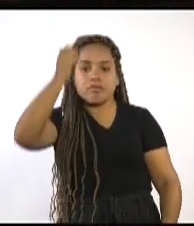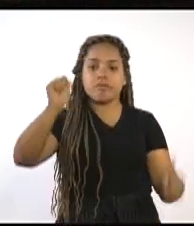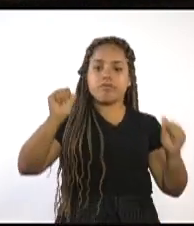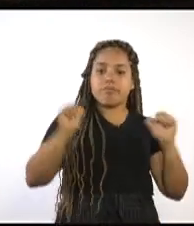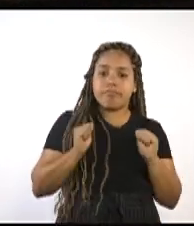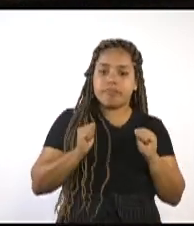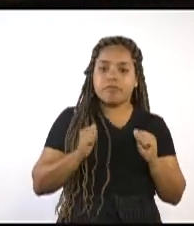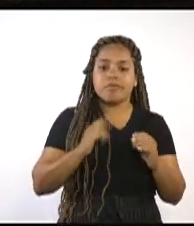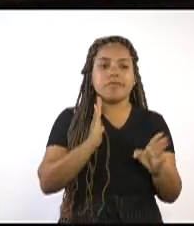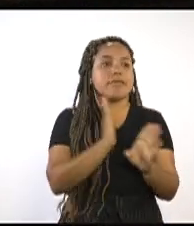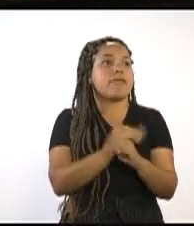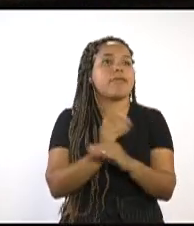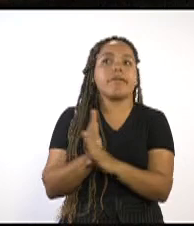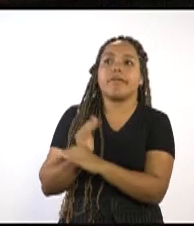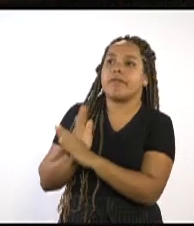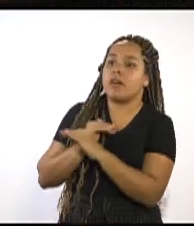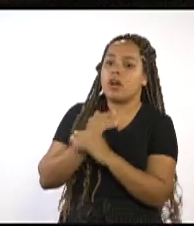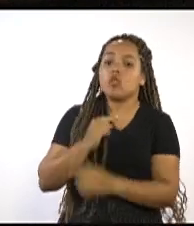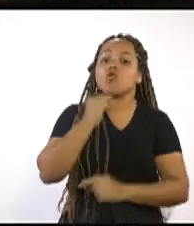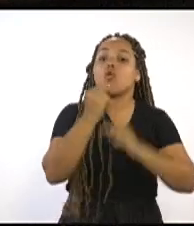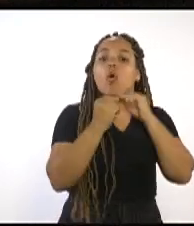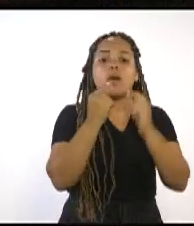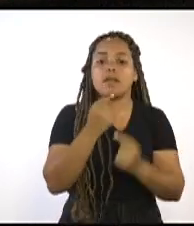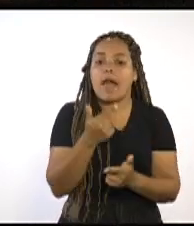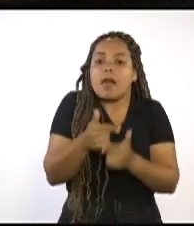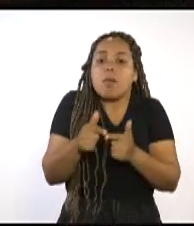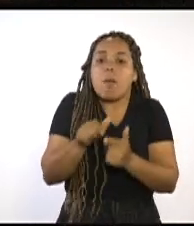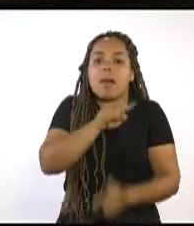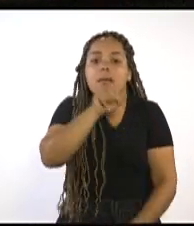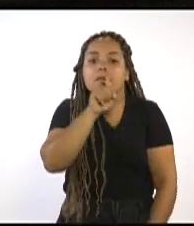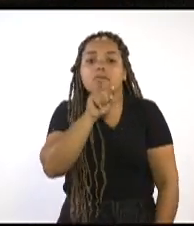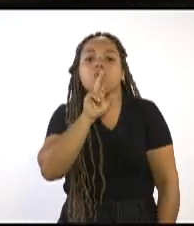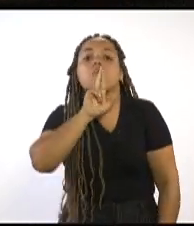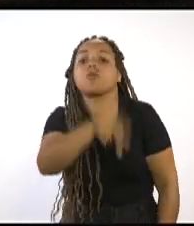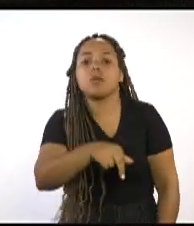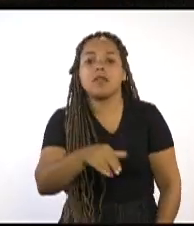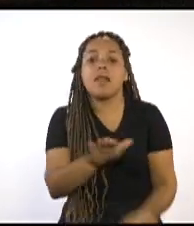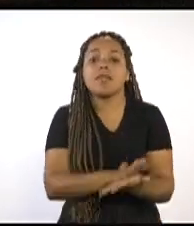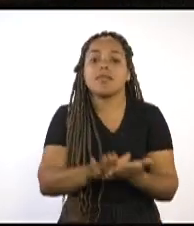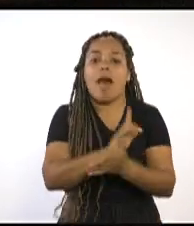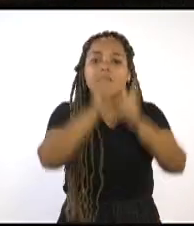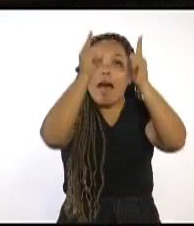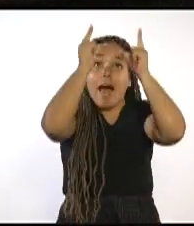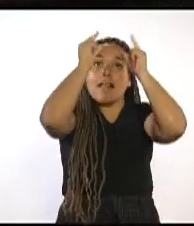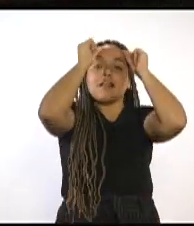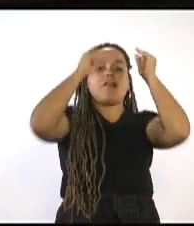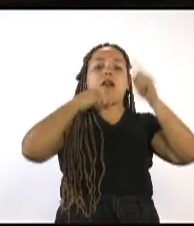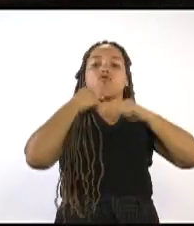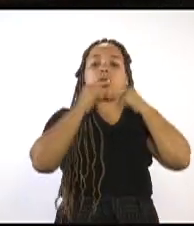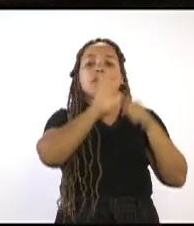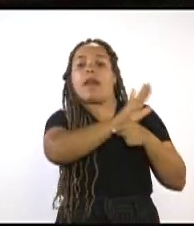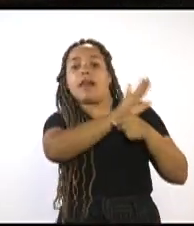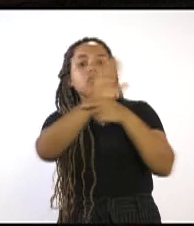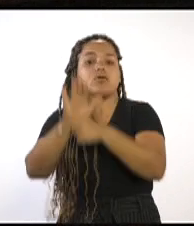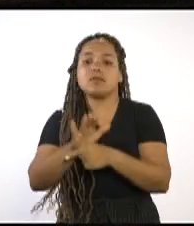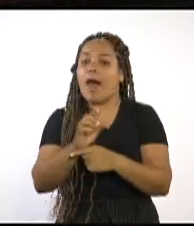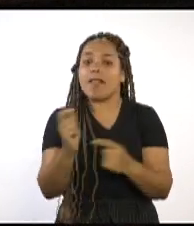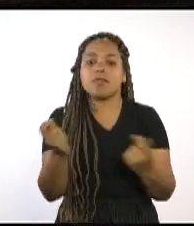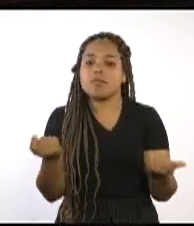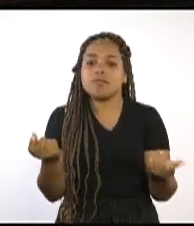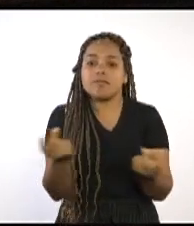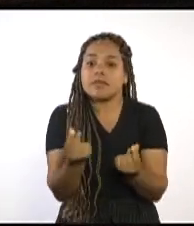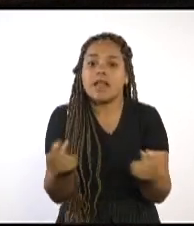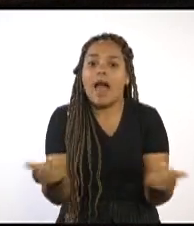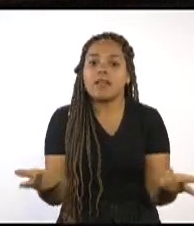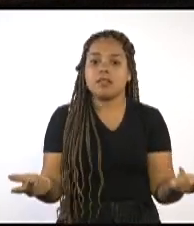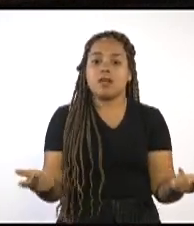incapaz de propor soluções mitigadoras e até mesmo restritivas. Por isso,